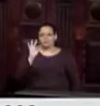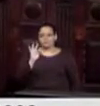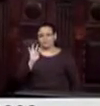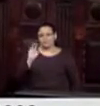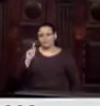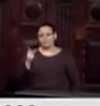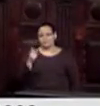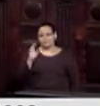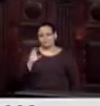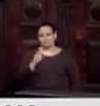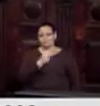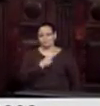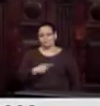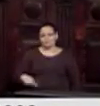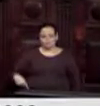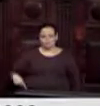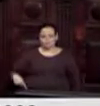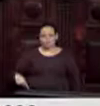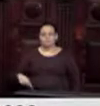FHC.